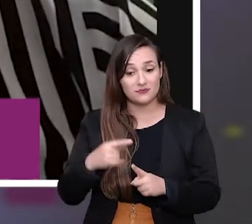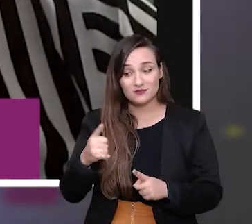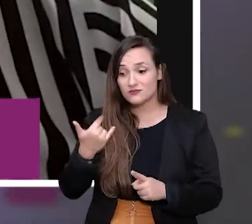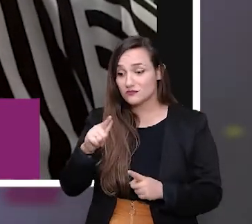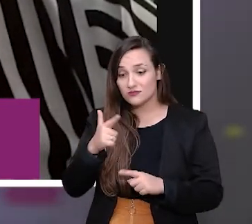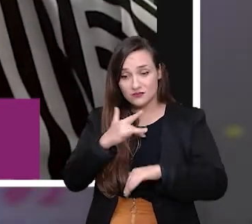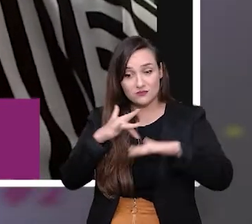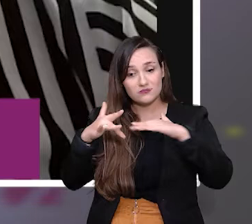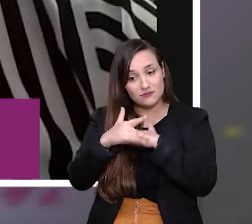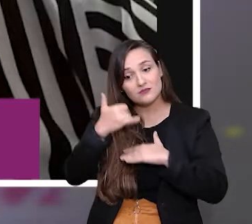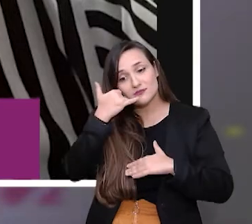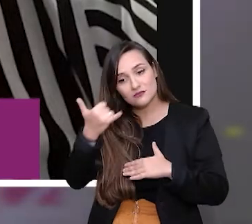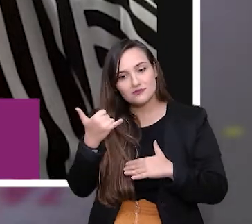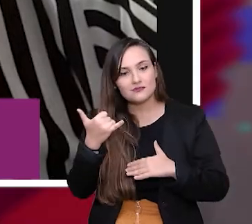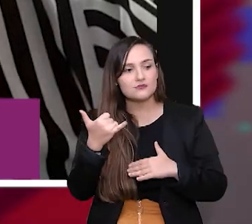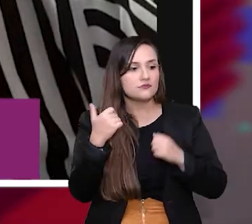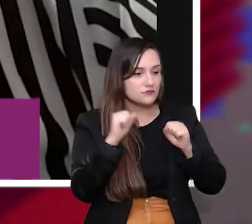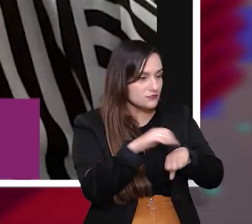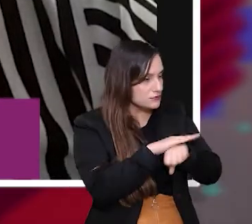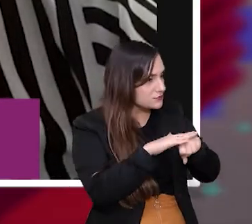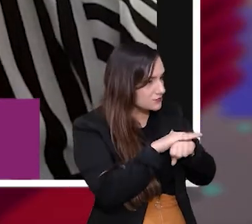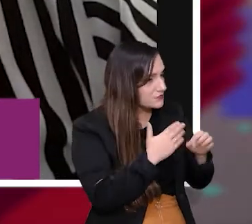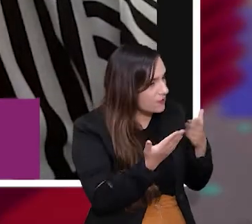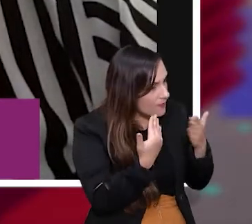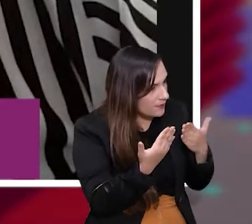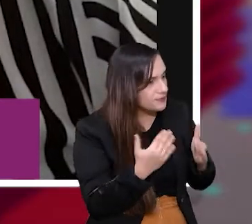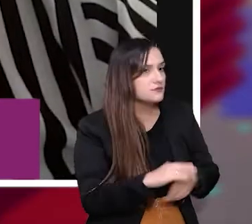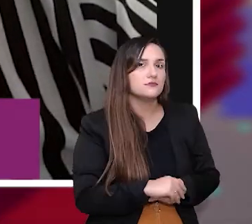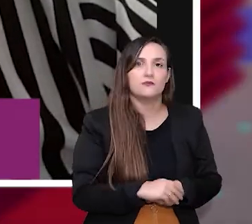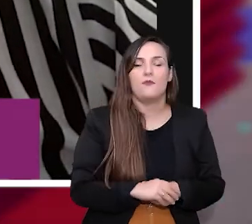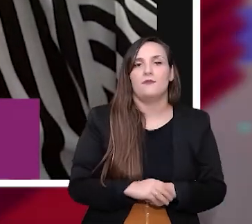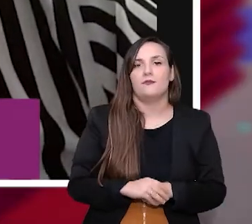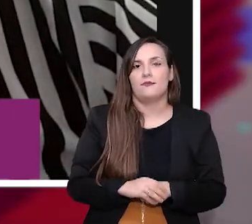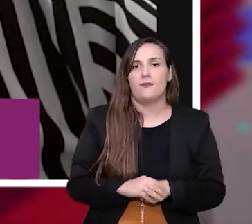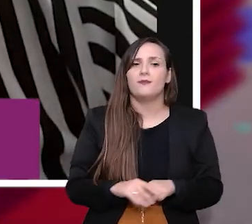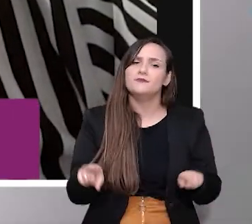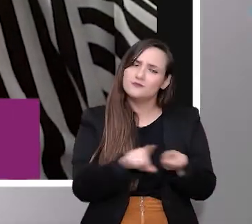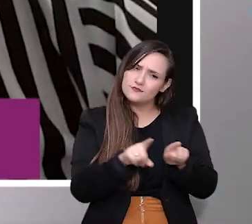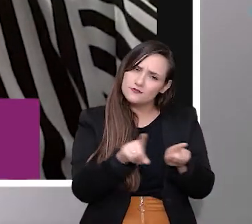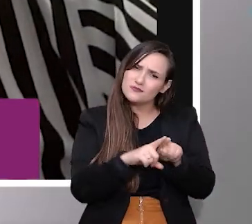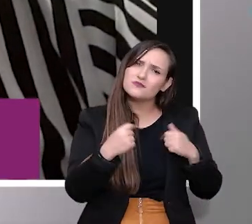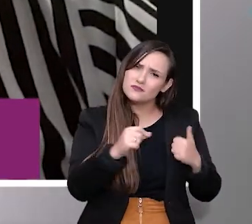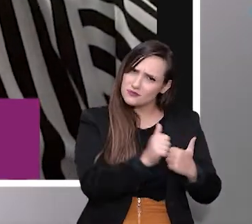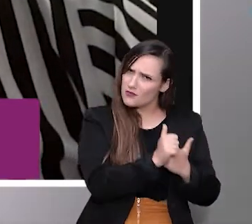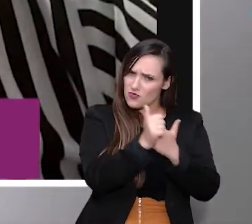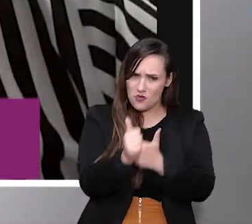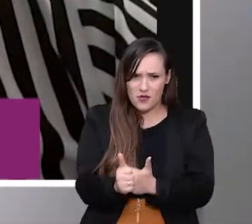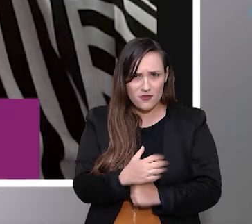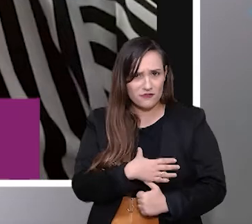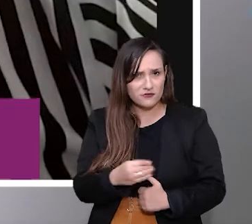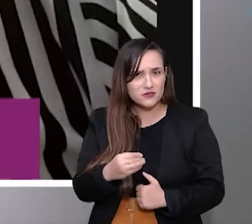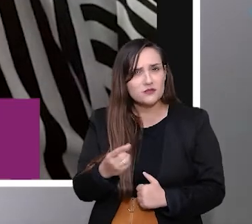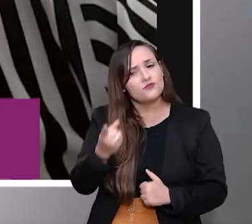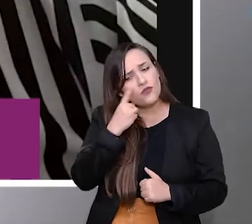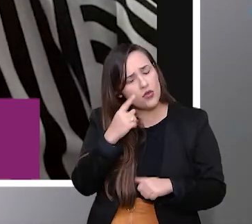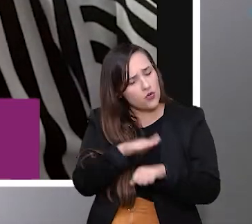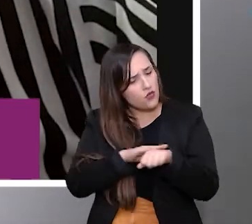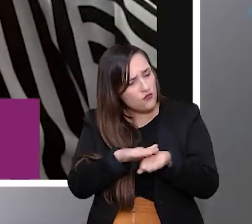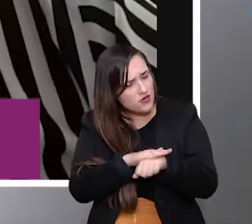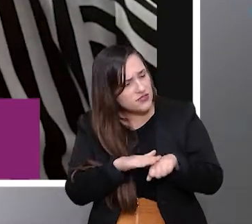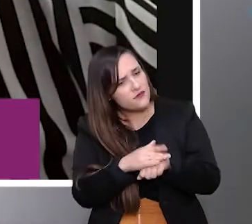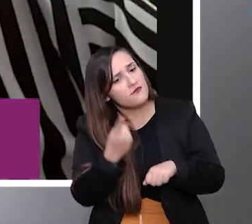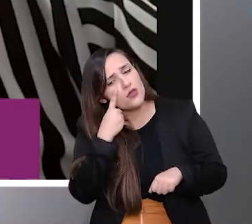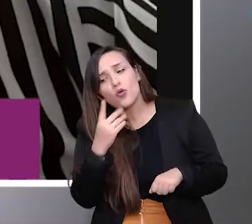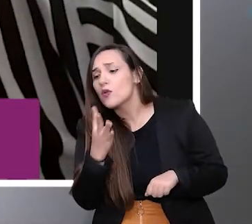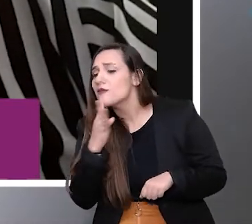que a gente pode conversar e entender, né? Uma outra questão fundamental é a gente acompanhar os filhos mesmo, não só nas